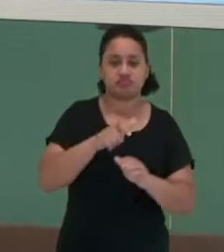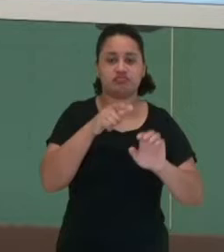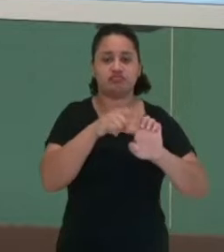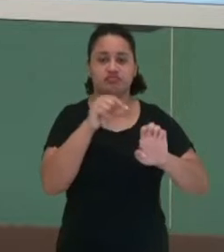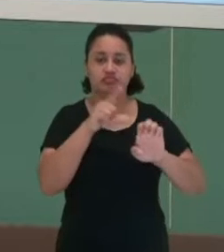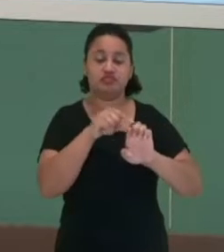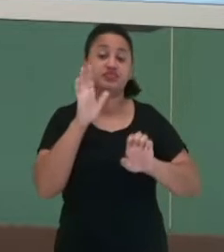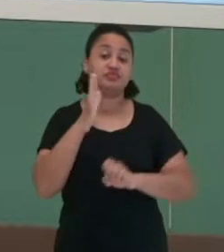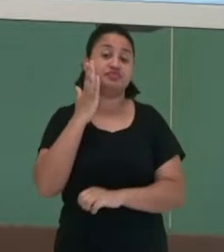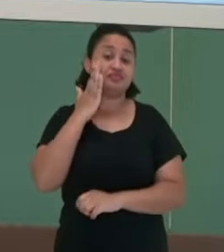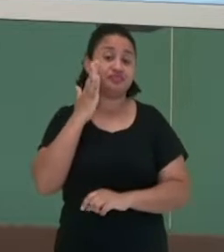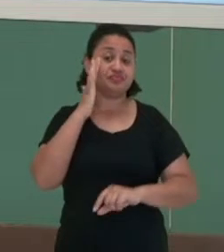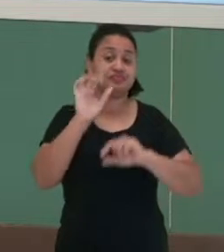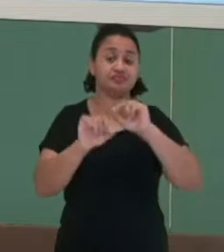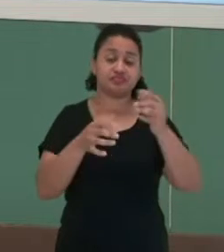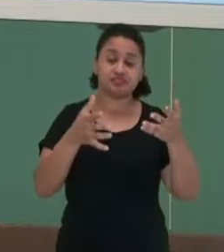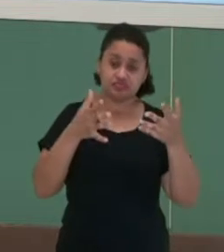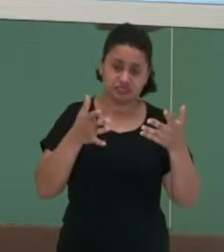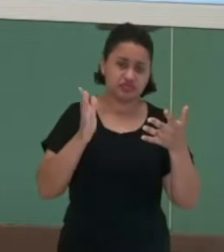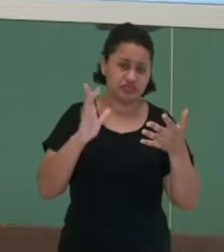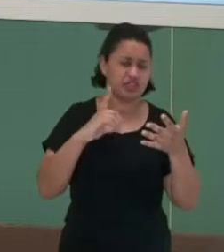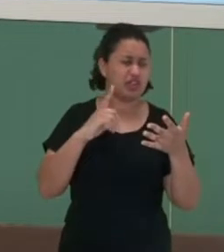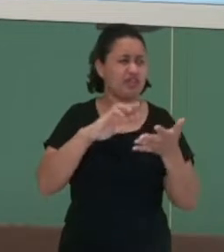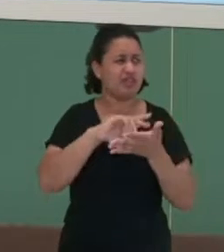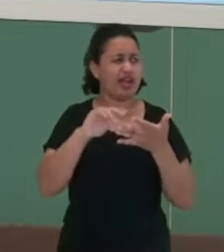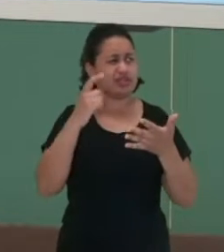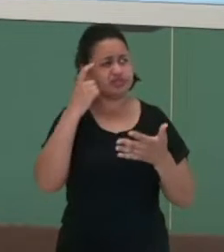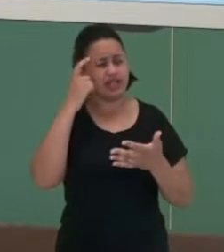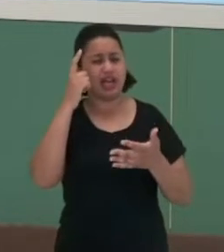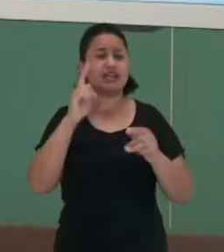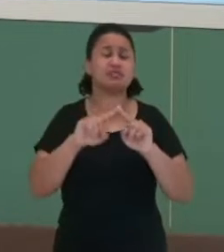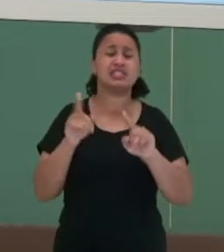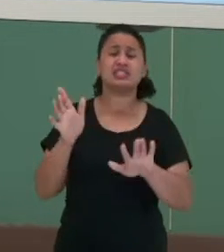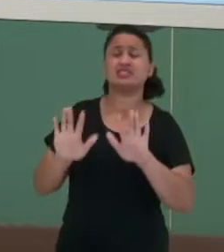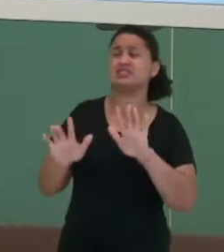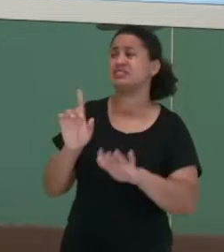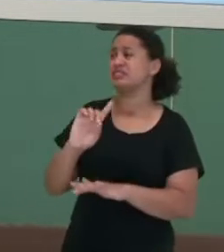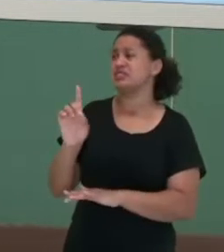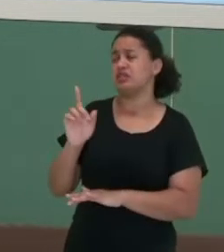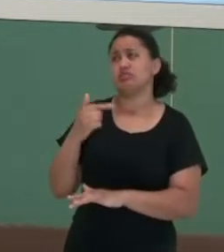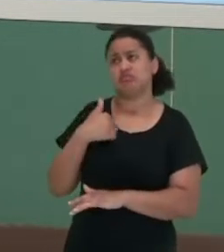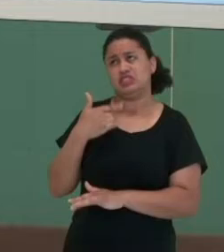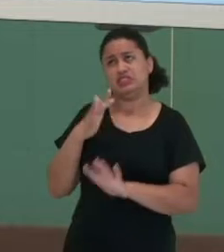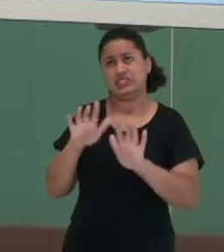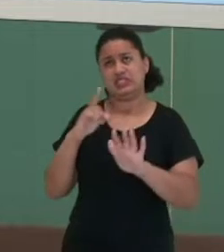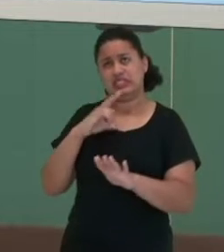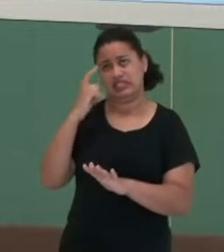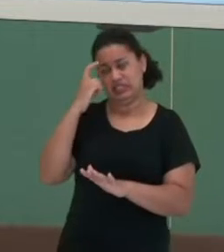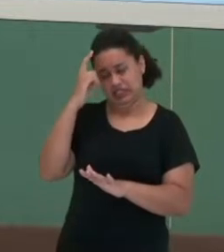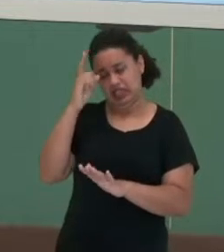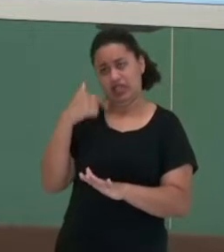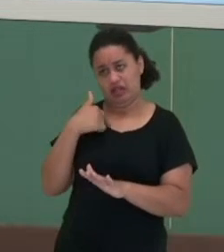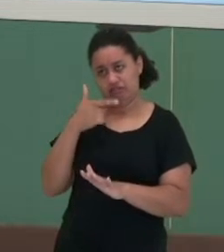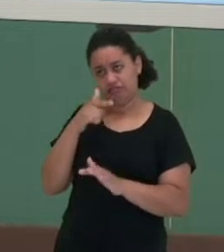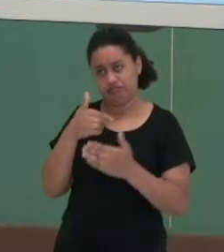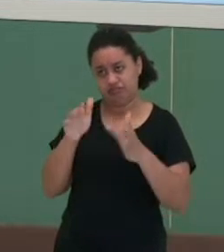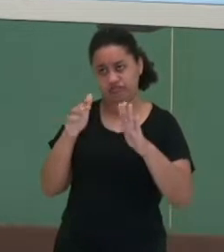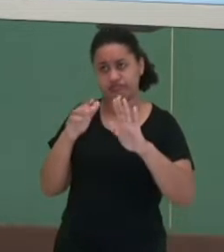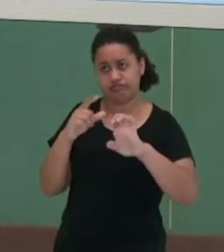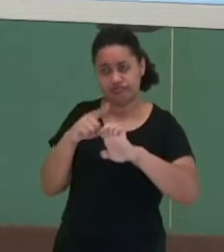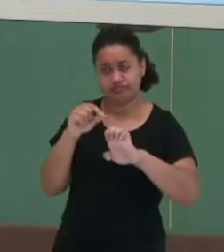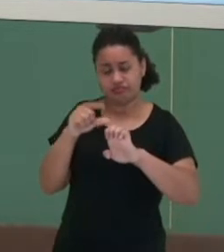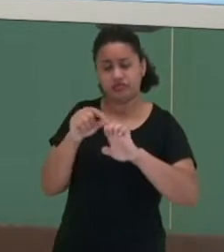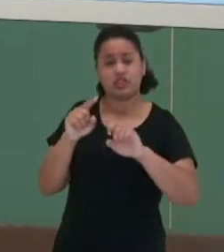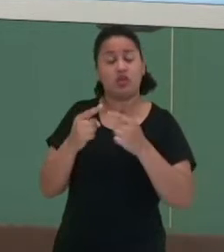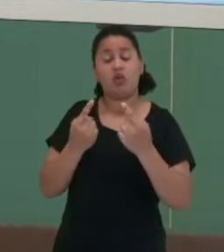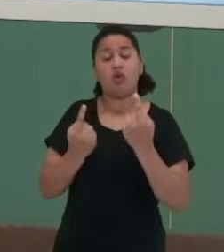já tem muita ideia do que ele vai trabalhar, mas às vezes não, às vezes ele tem ideia, eu vou ser empreendedor, vou ver qual é o